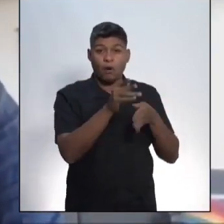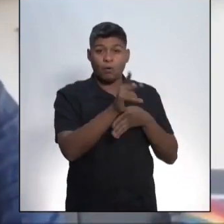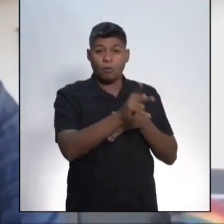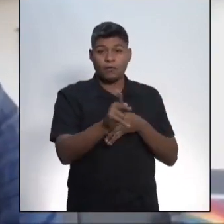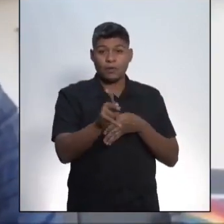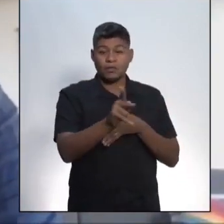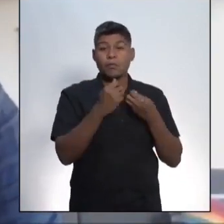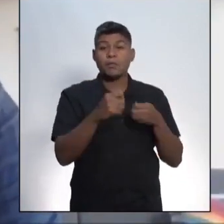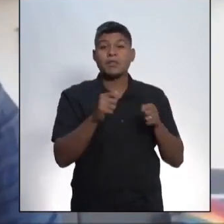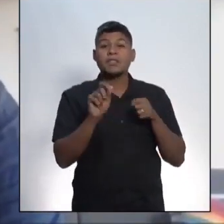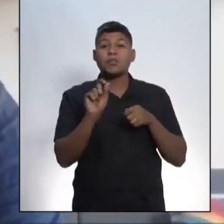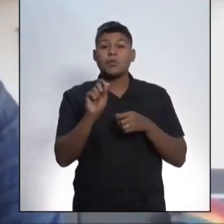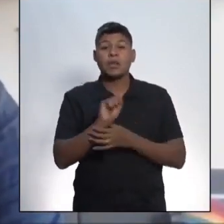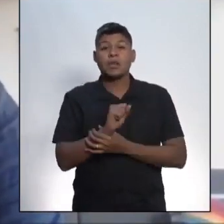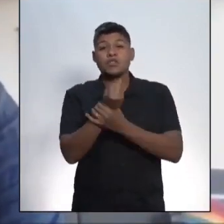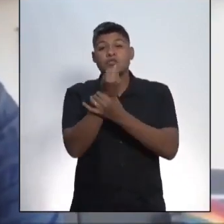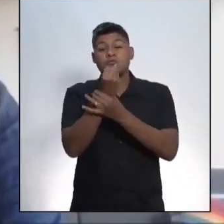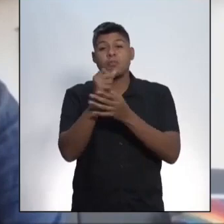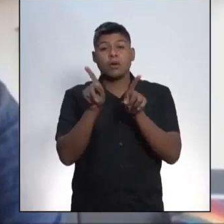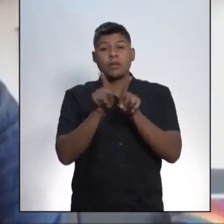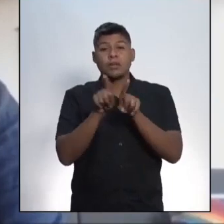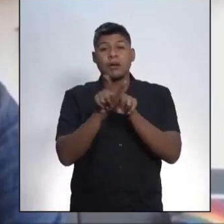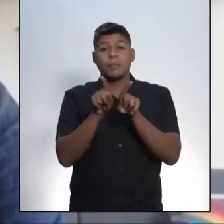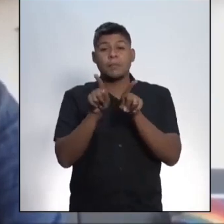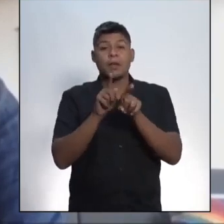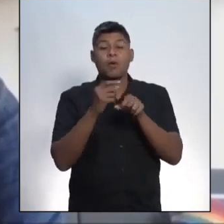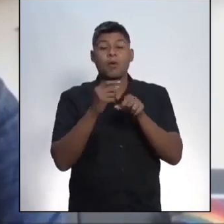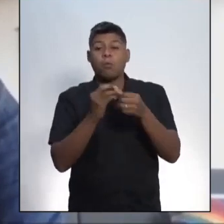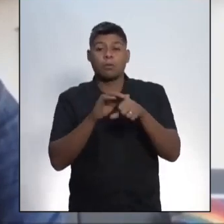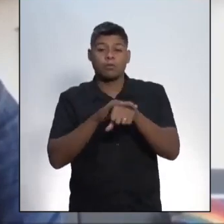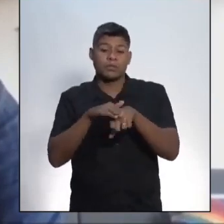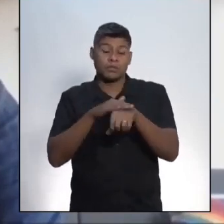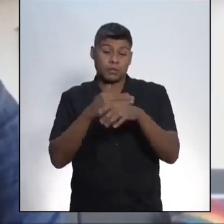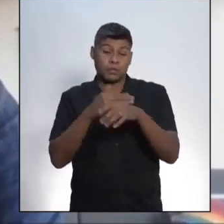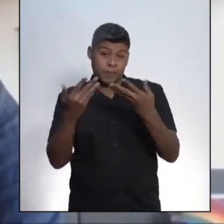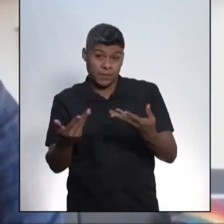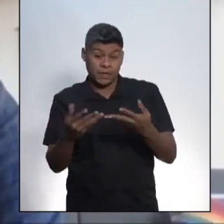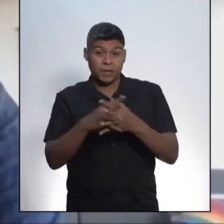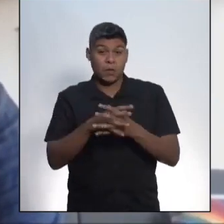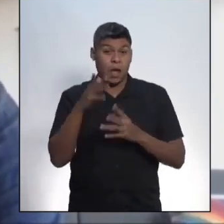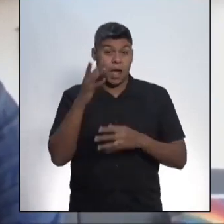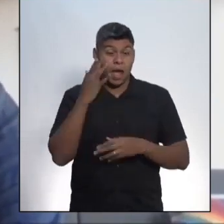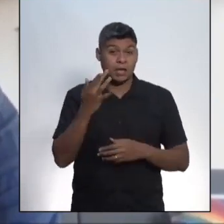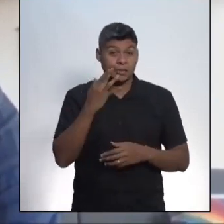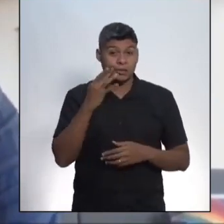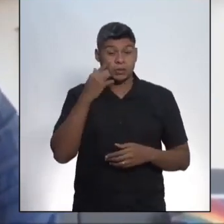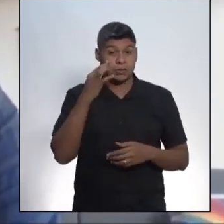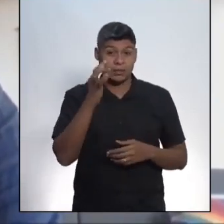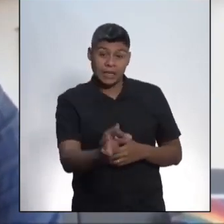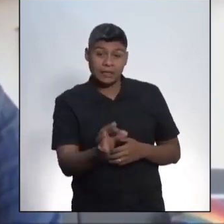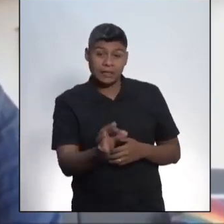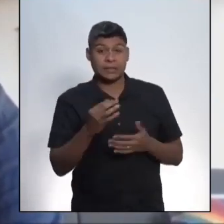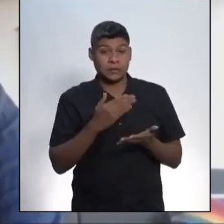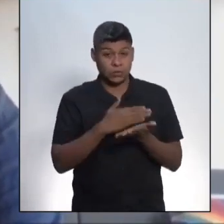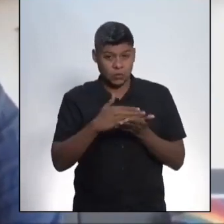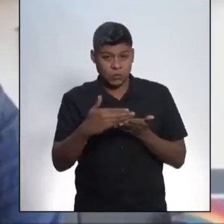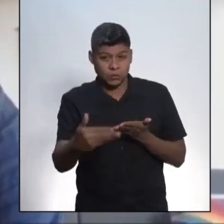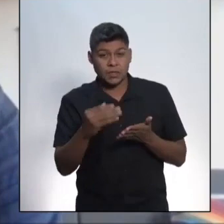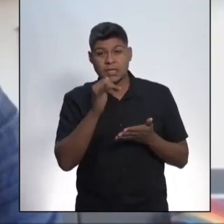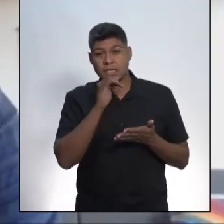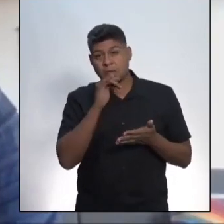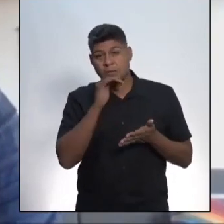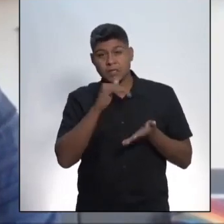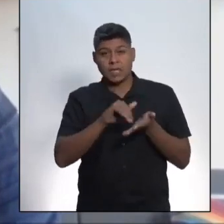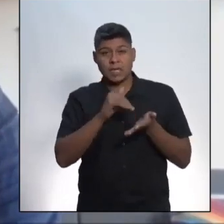precisa de suporte e canal para conversar. Então, acho super interessante a iniciativa, por exemplo,